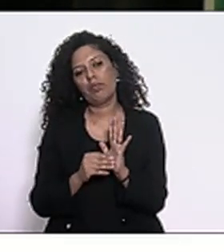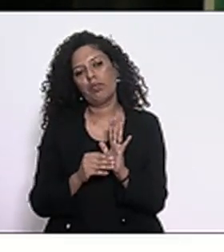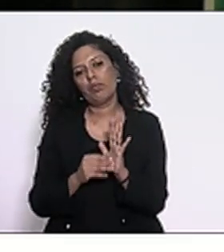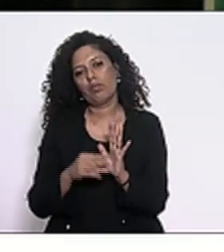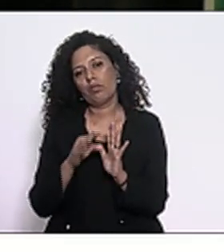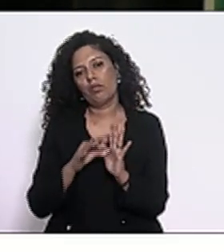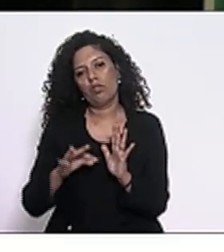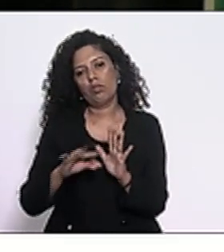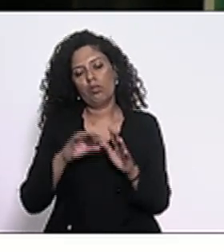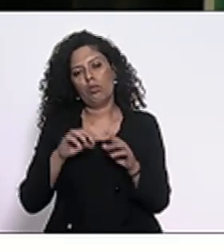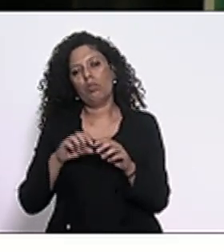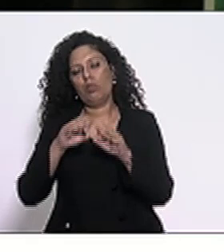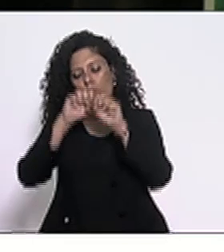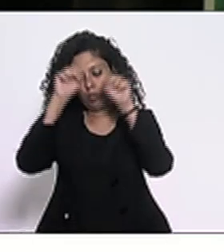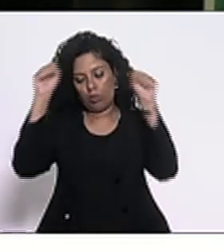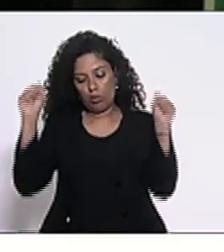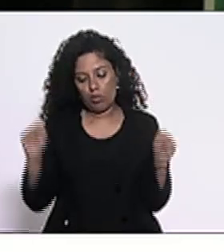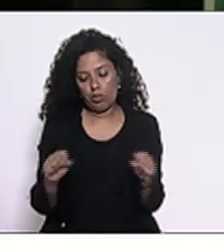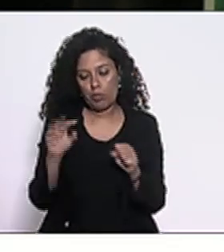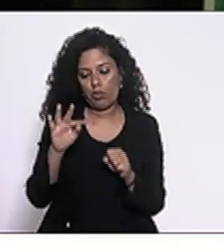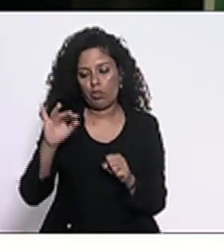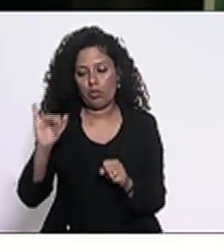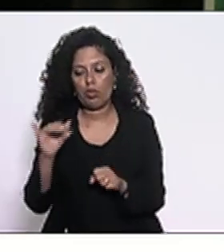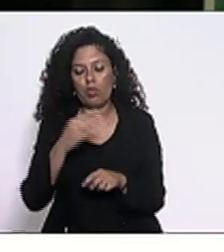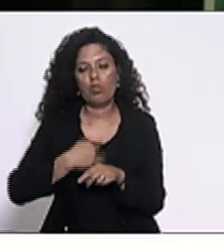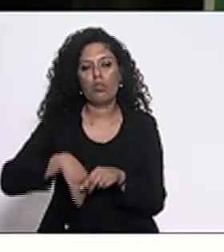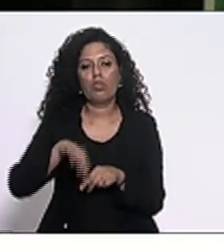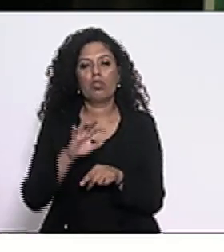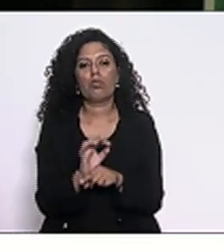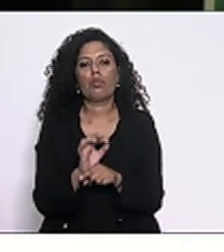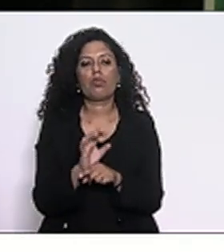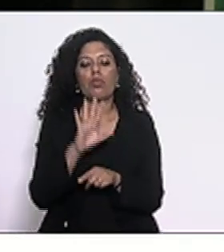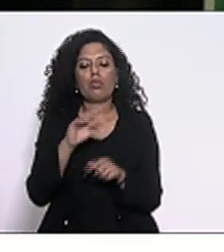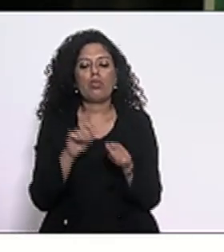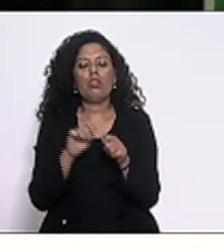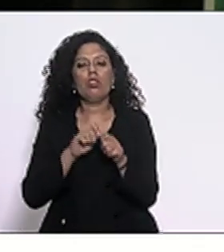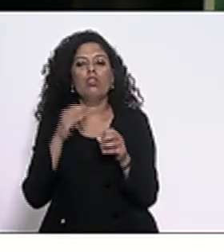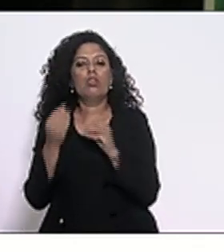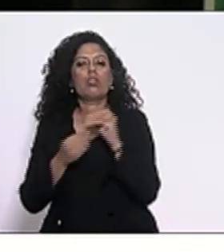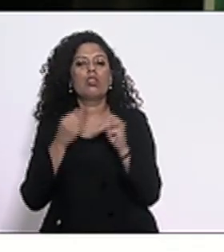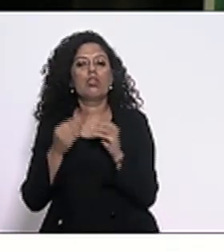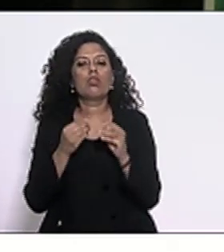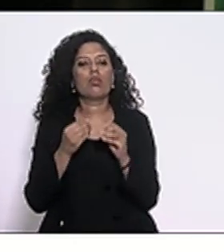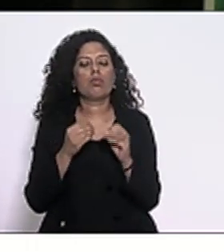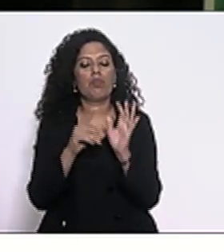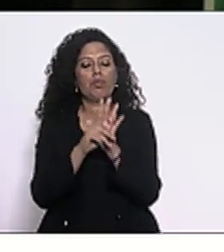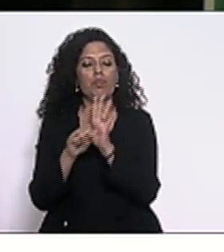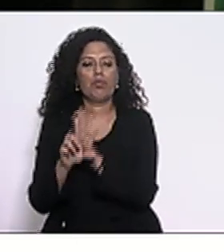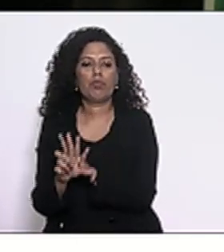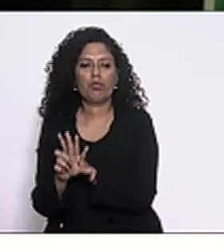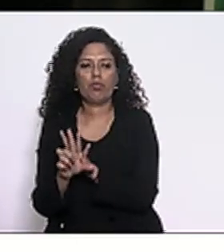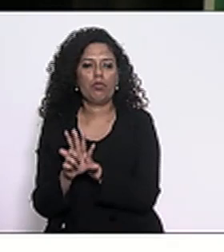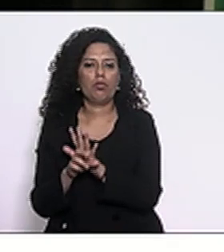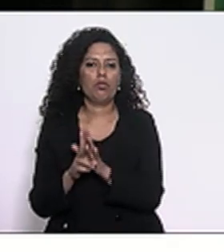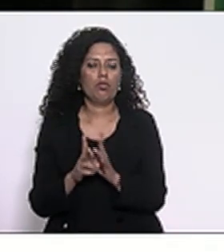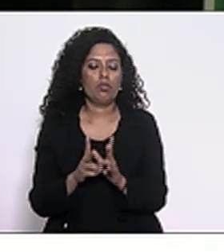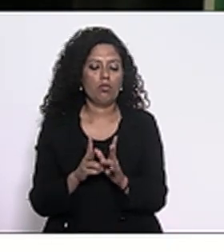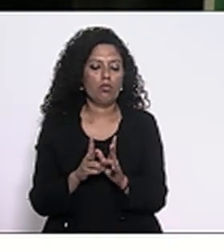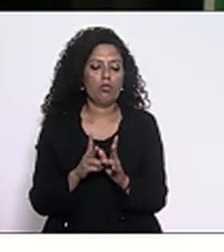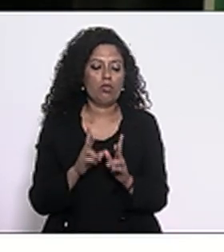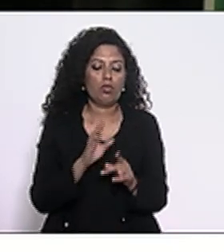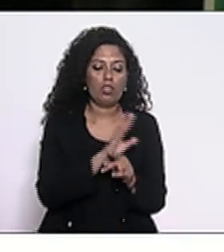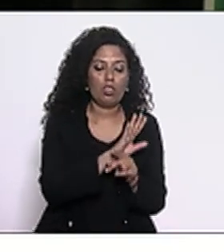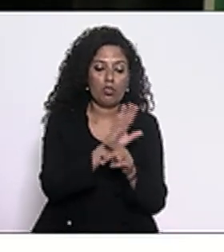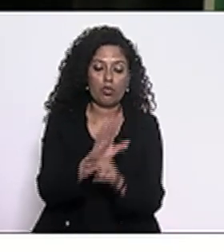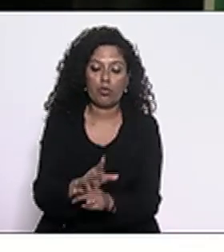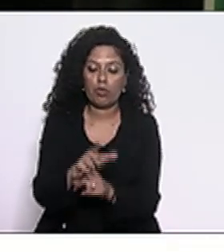do sistema de tecnologia de informação no Estado, e fazer isso de tal forma que o projeto fortaleça o Proderj.